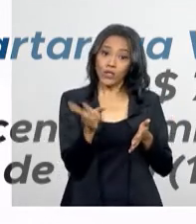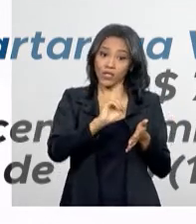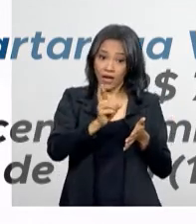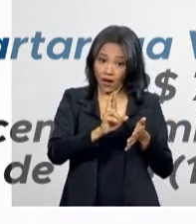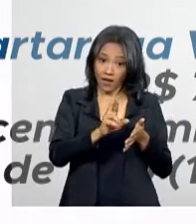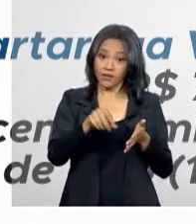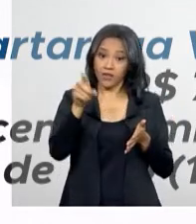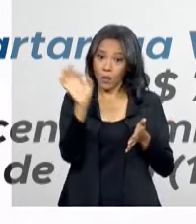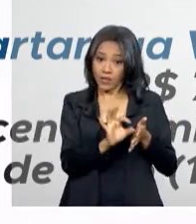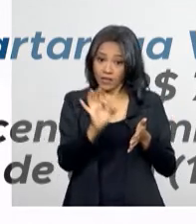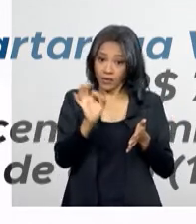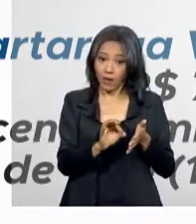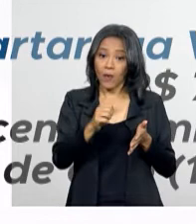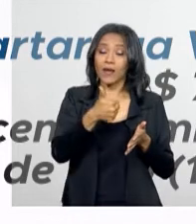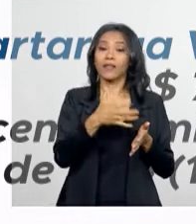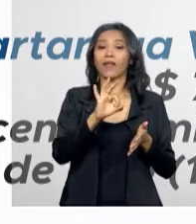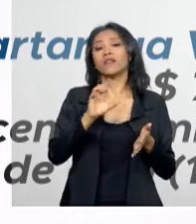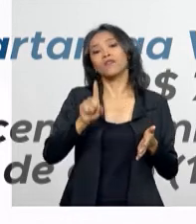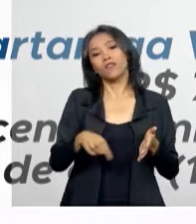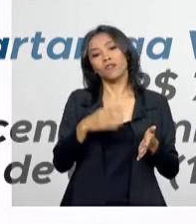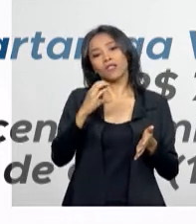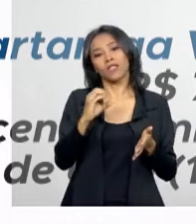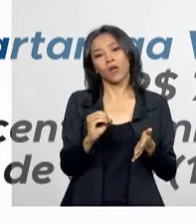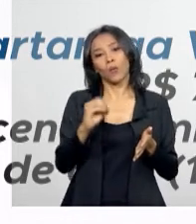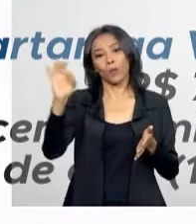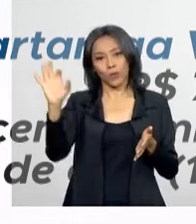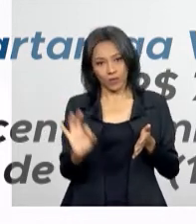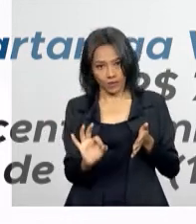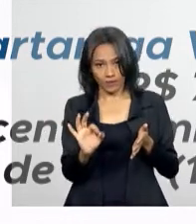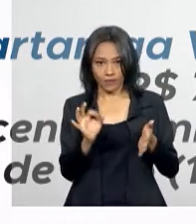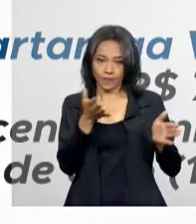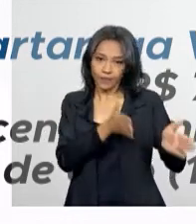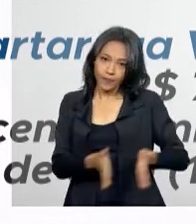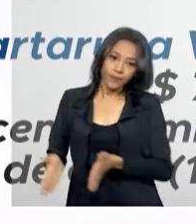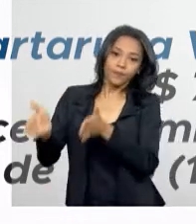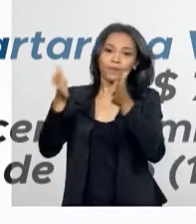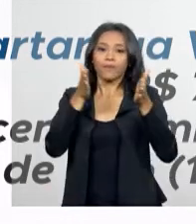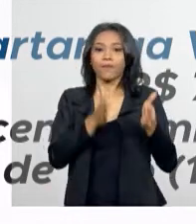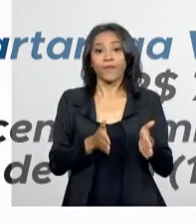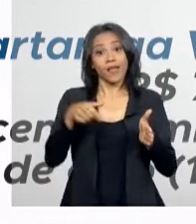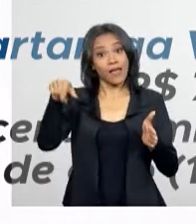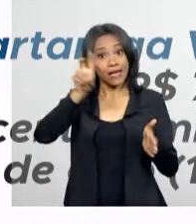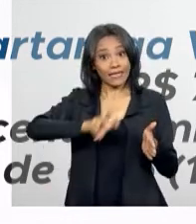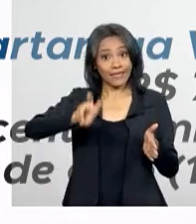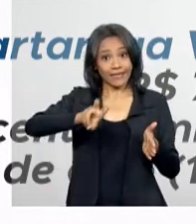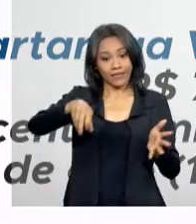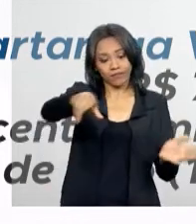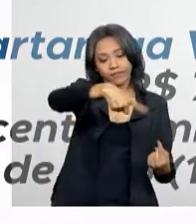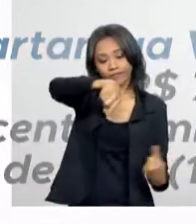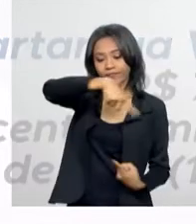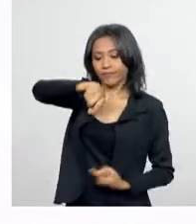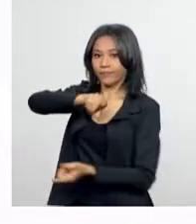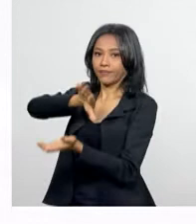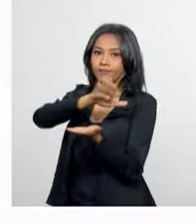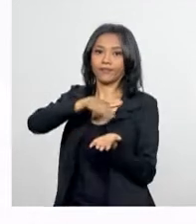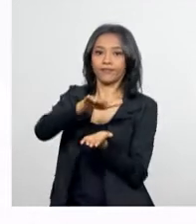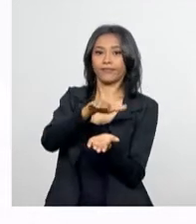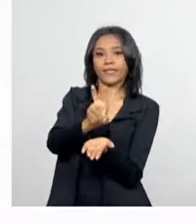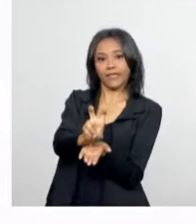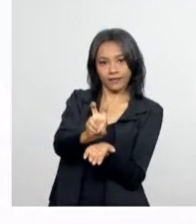de óleo de 10,01 por cento bom essa é a quinta rodada só que já